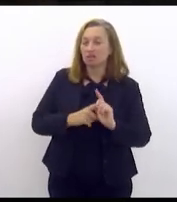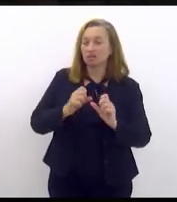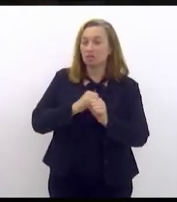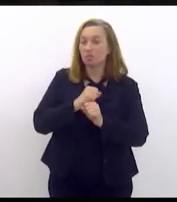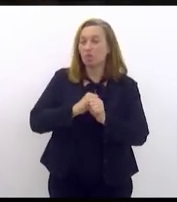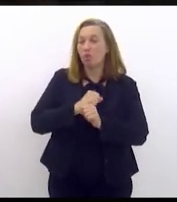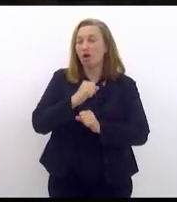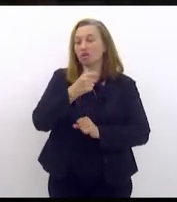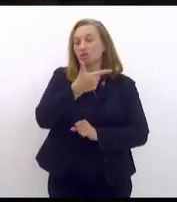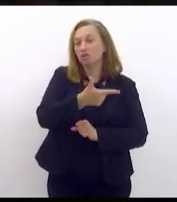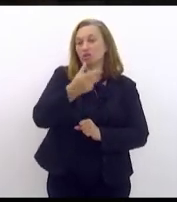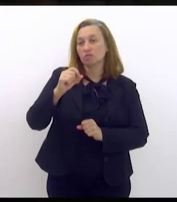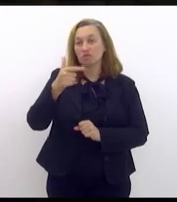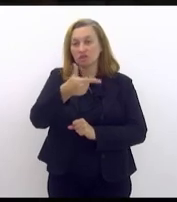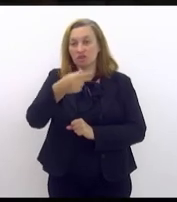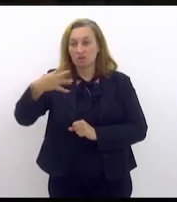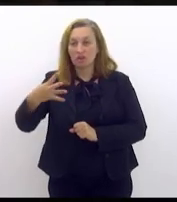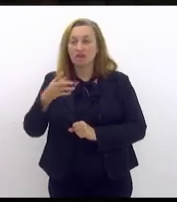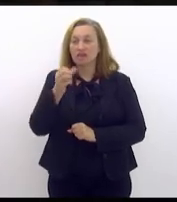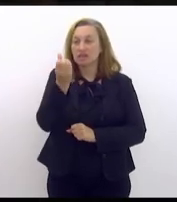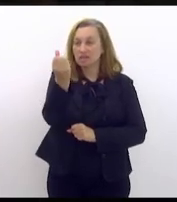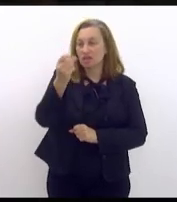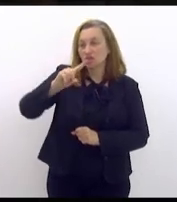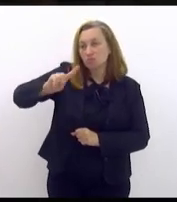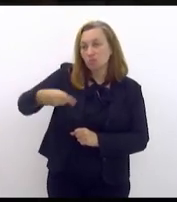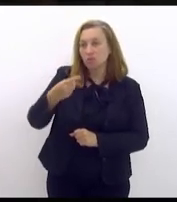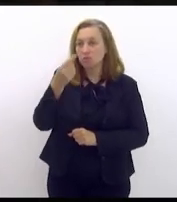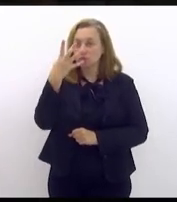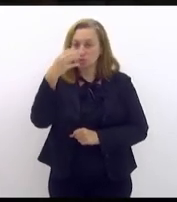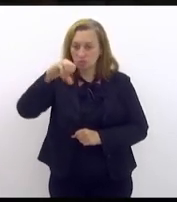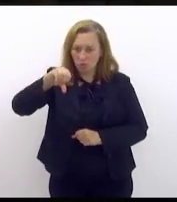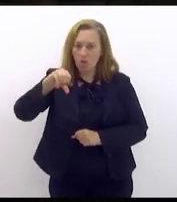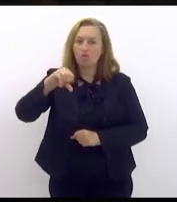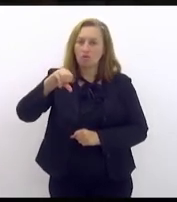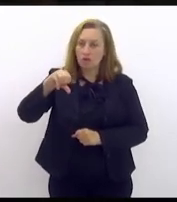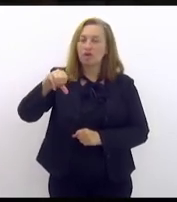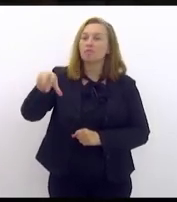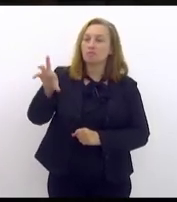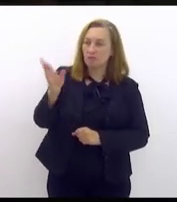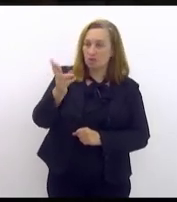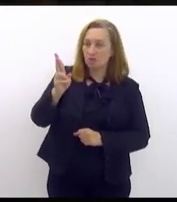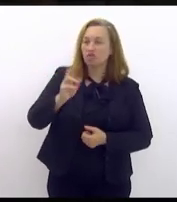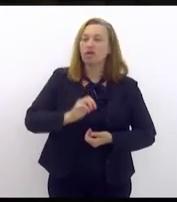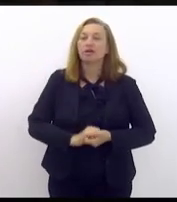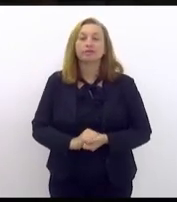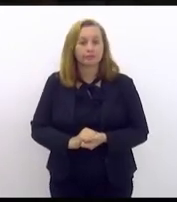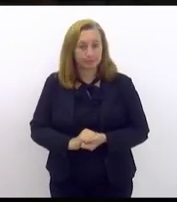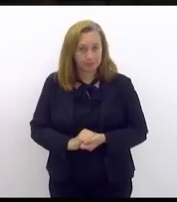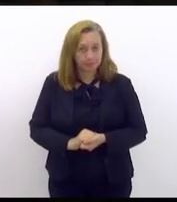2024 6,9 bilhões de reais.